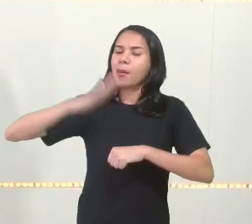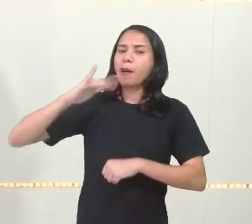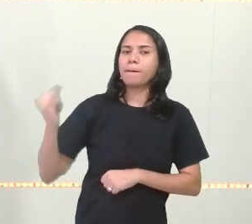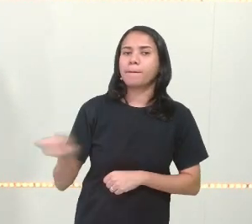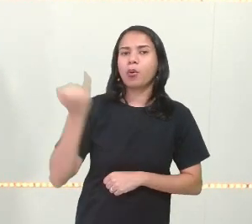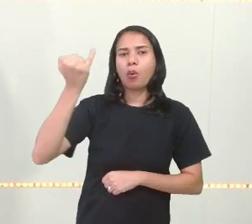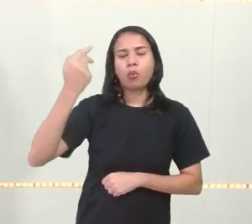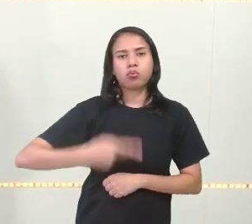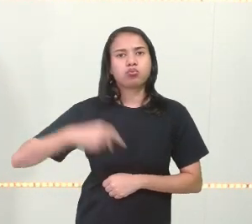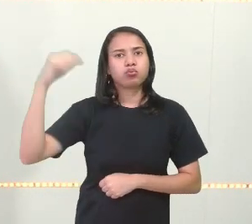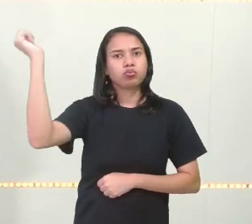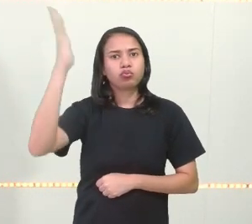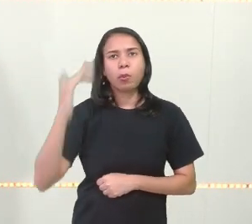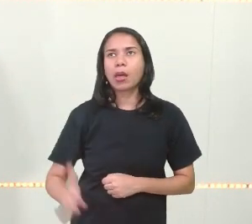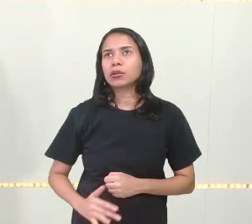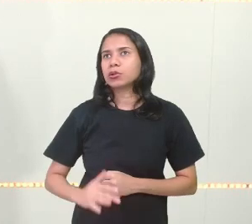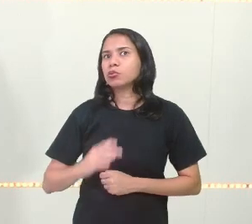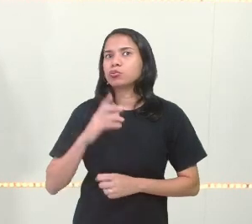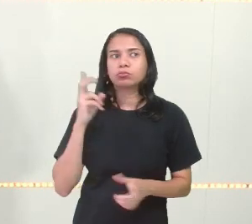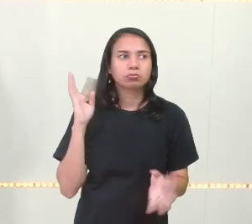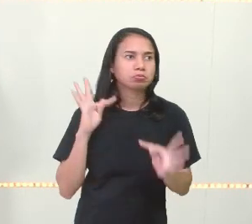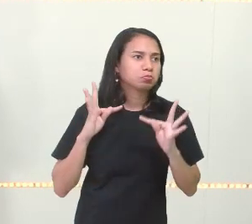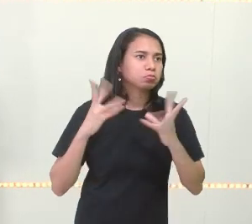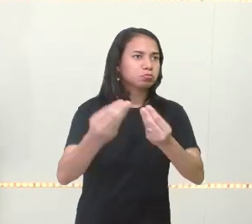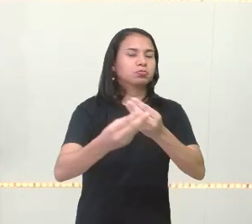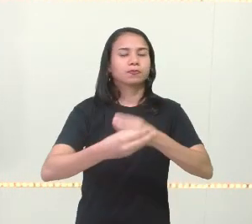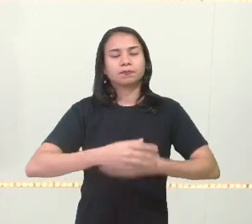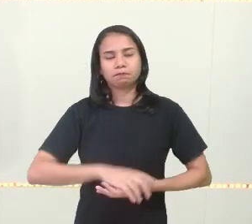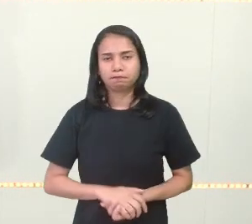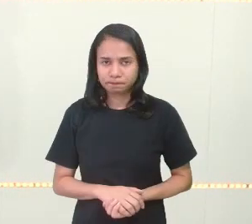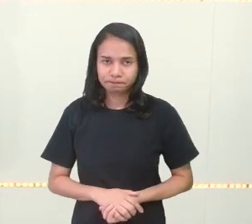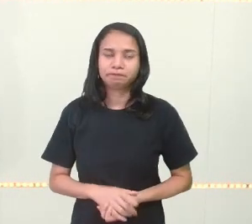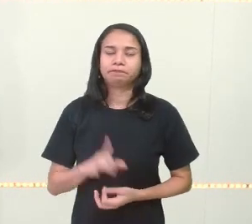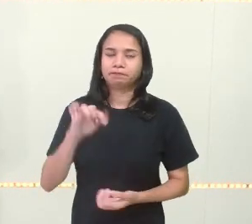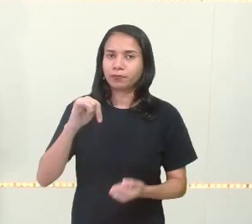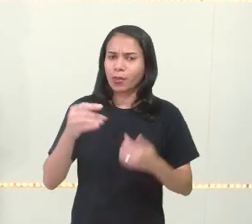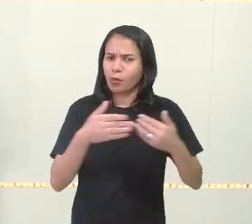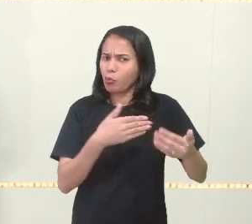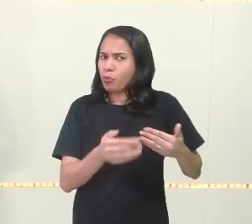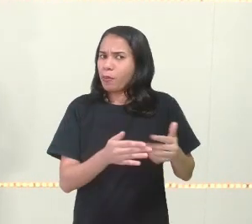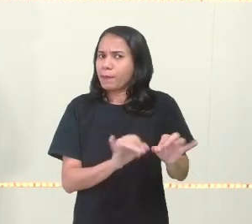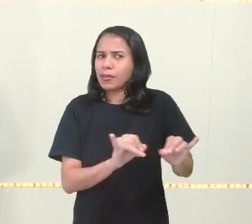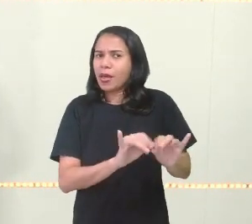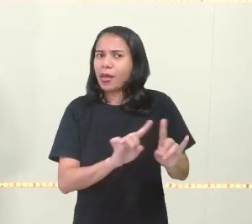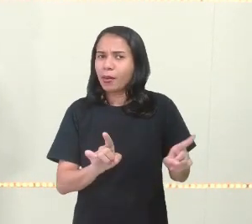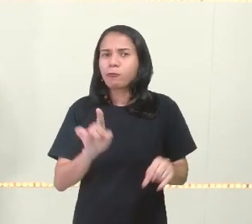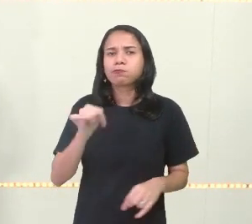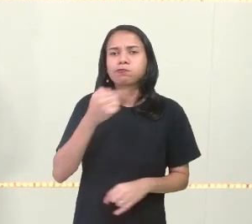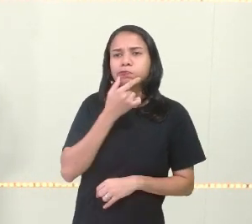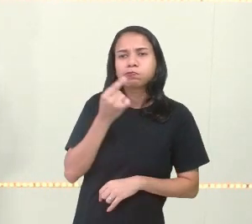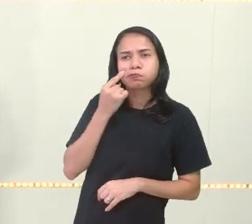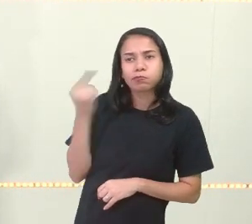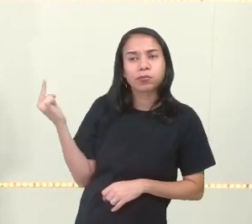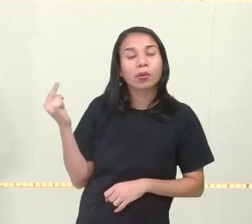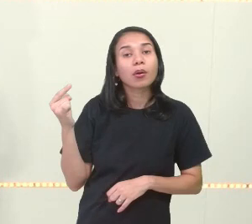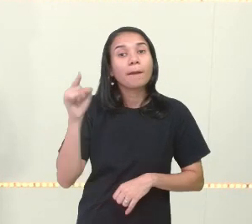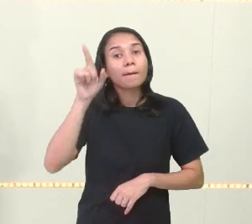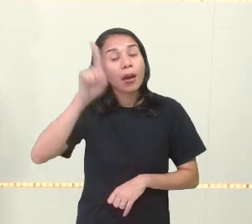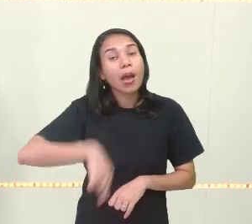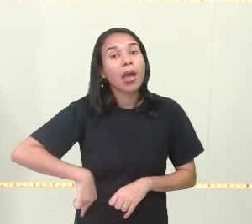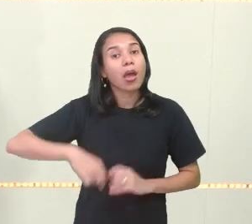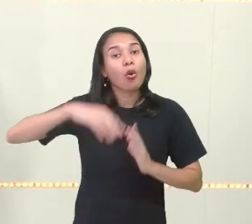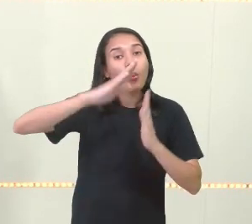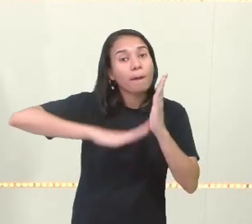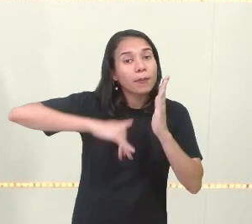pintores brasileiros de todos os tempos. Não é qualquer um não, viu? Portinari. Sendo o